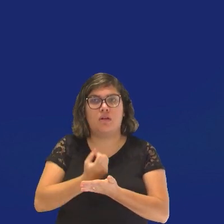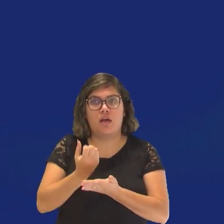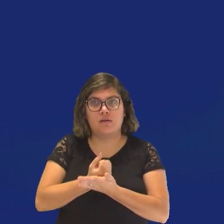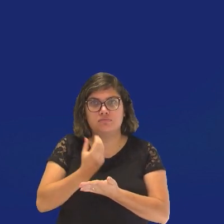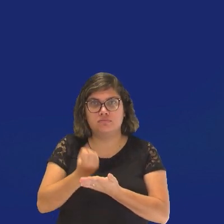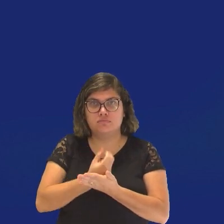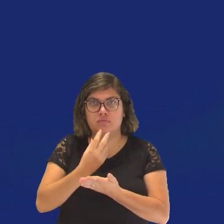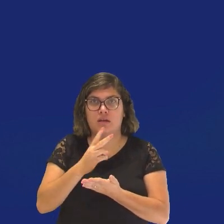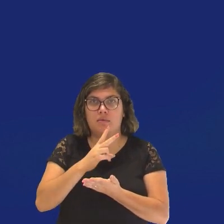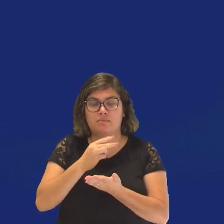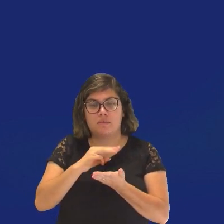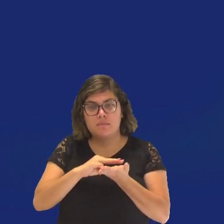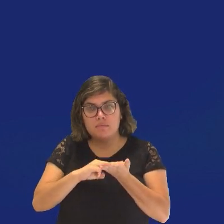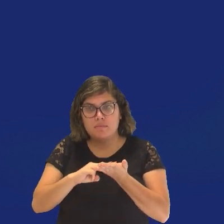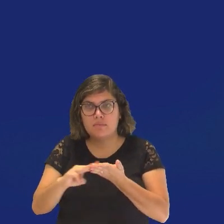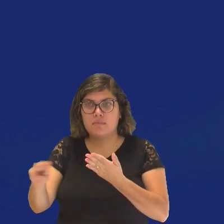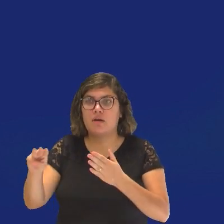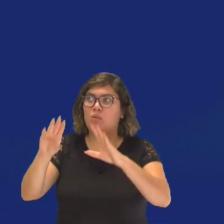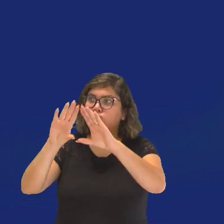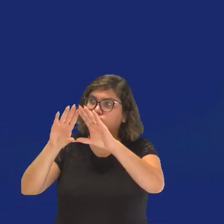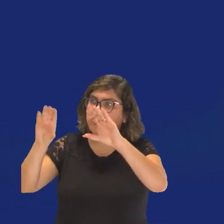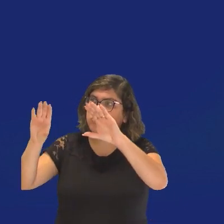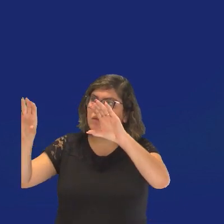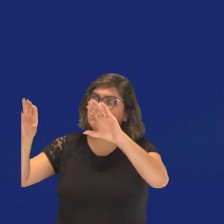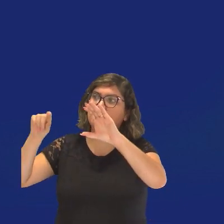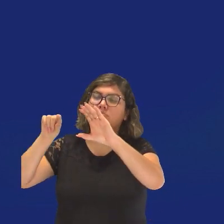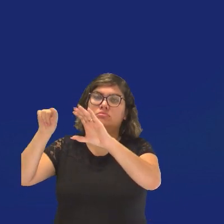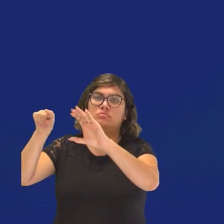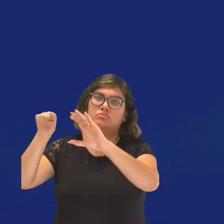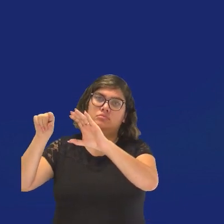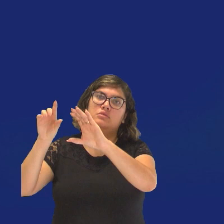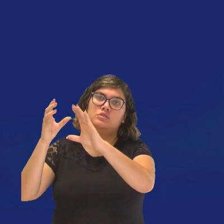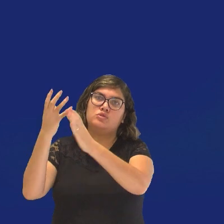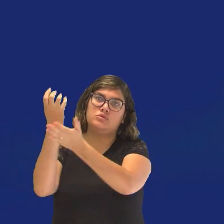eletrônico, ele é mandado para a nuvem, ele vai ser mandado lá